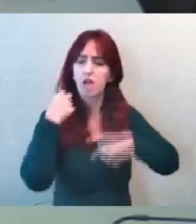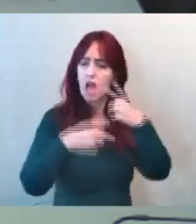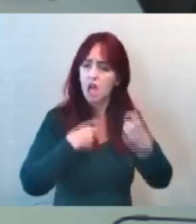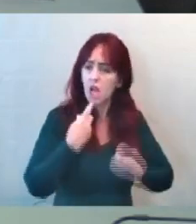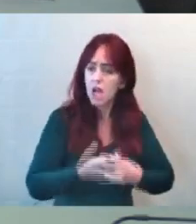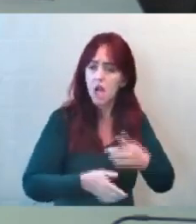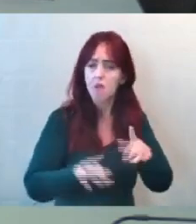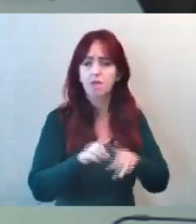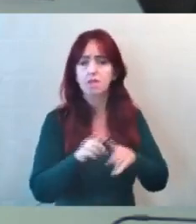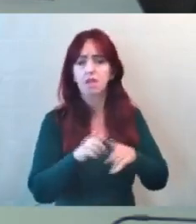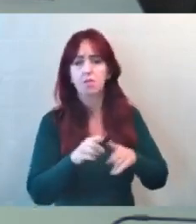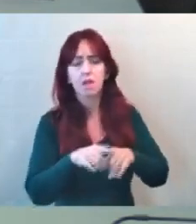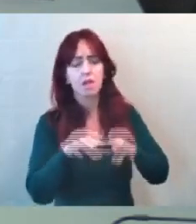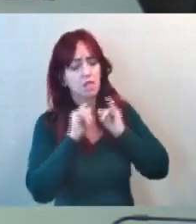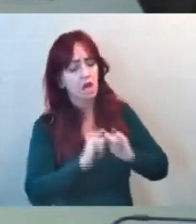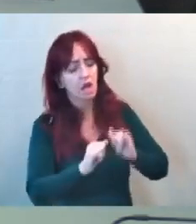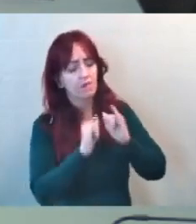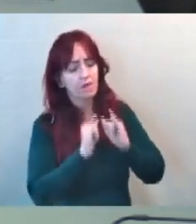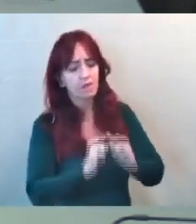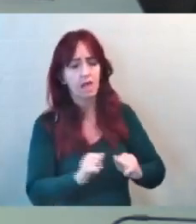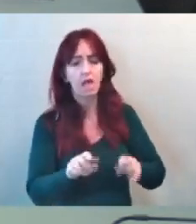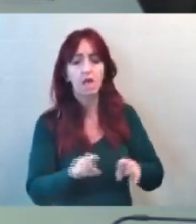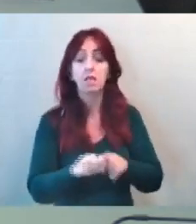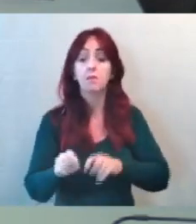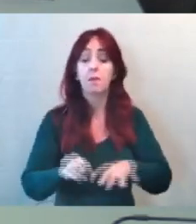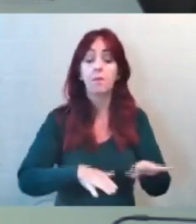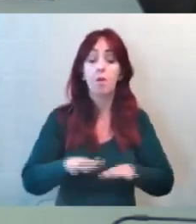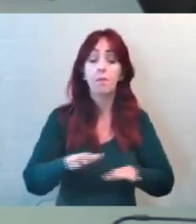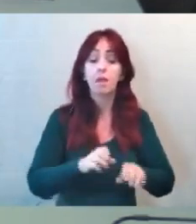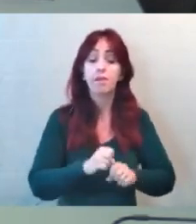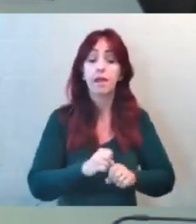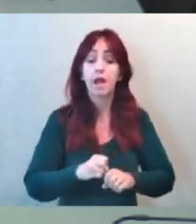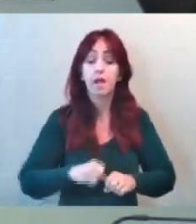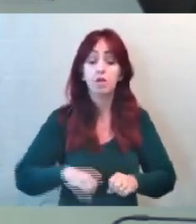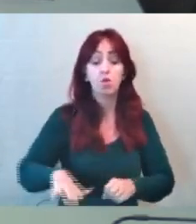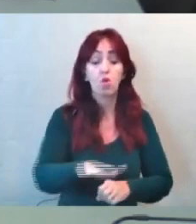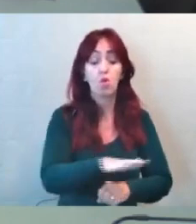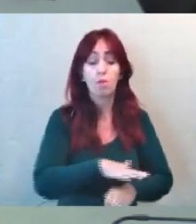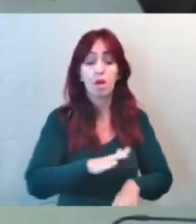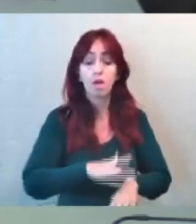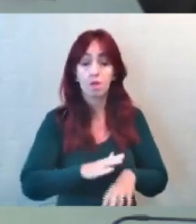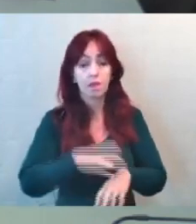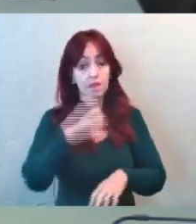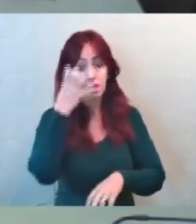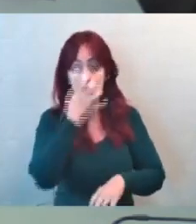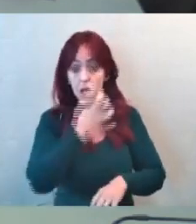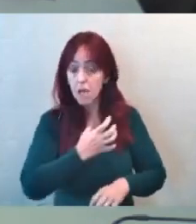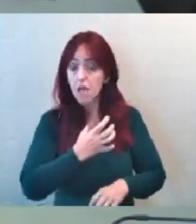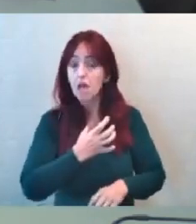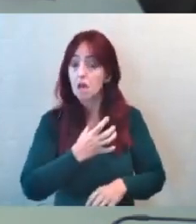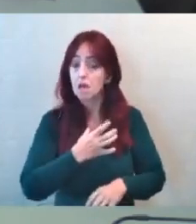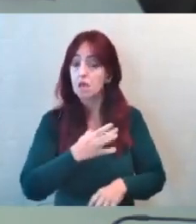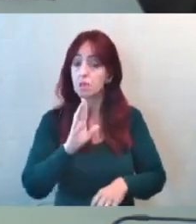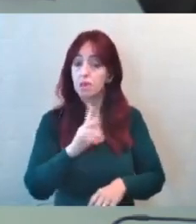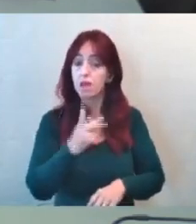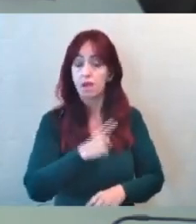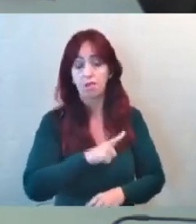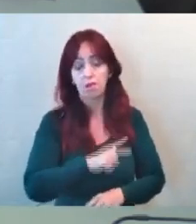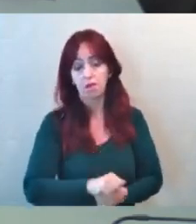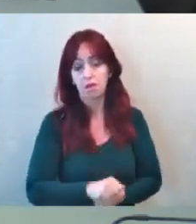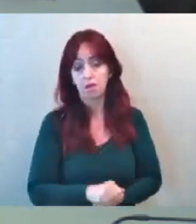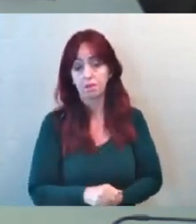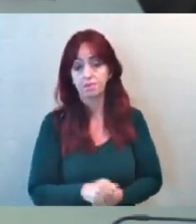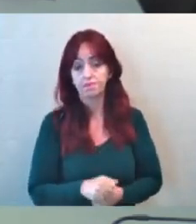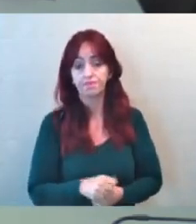bandeira de alerta. E mobilidade urbana é o assunto mais sério e relevante que essa cidade tem. É igual quando